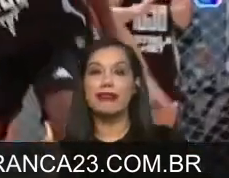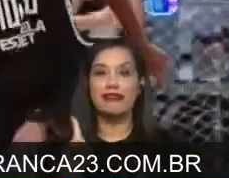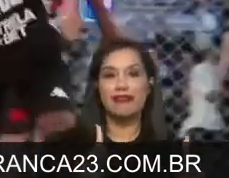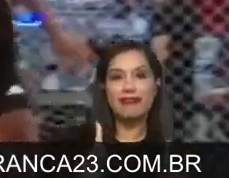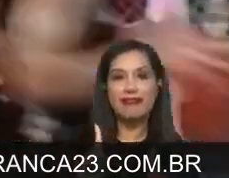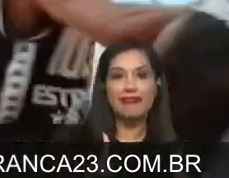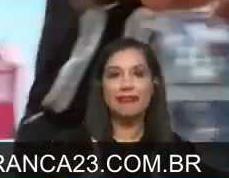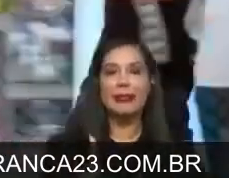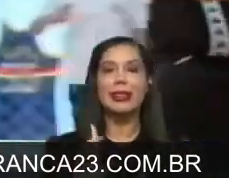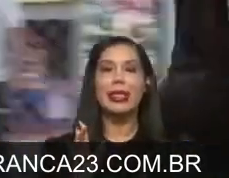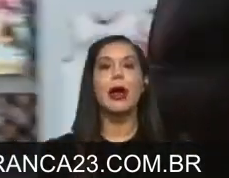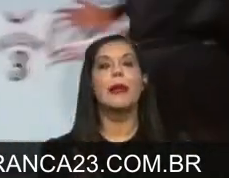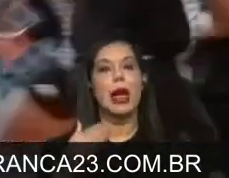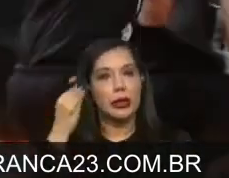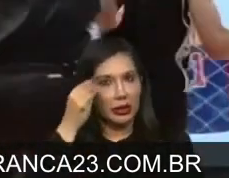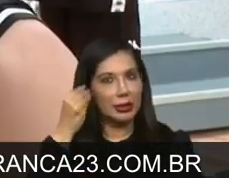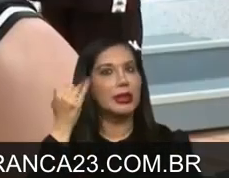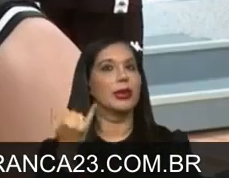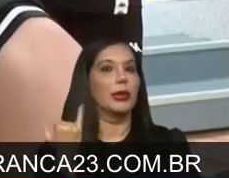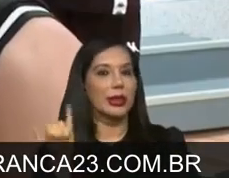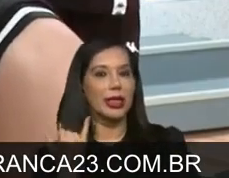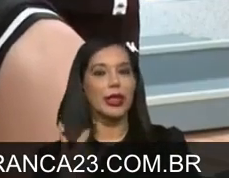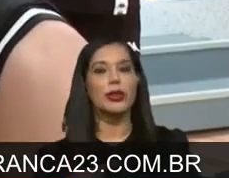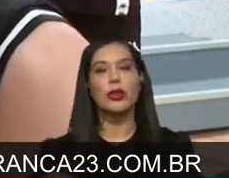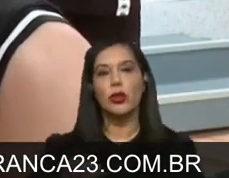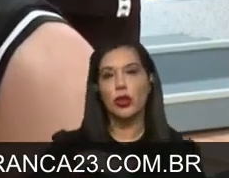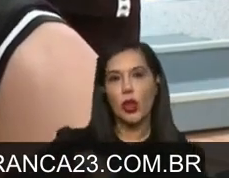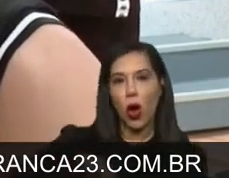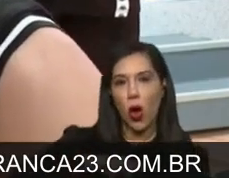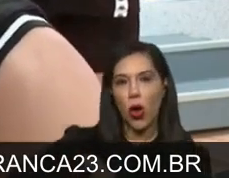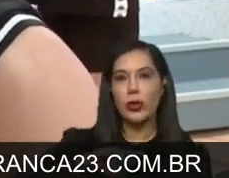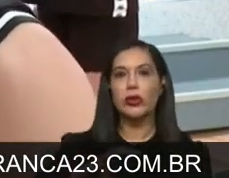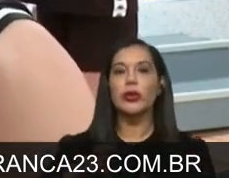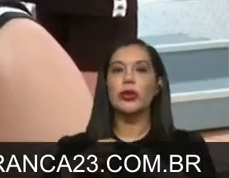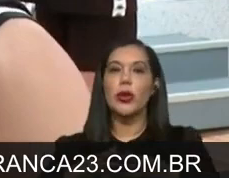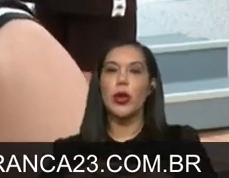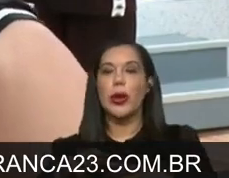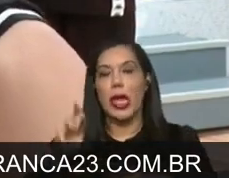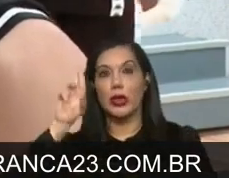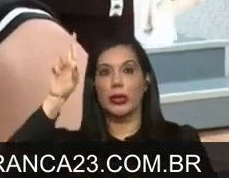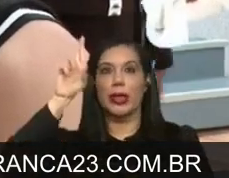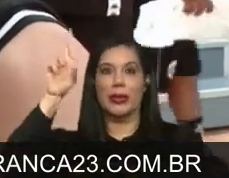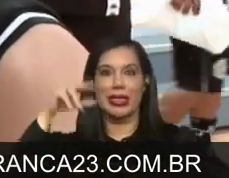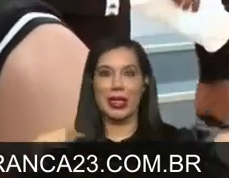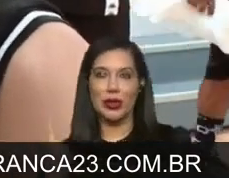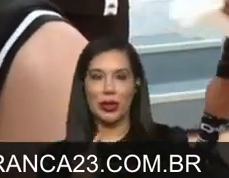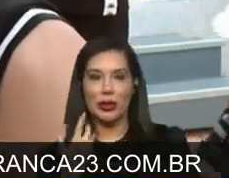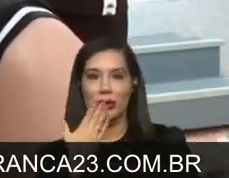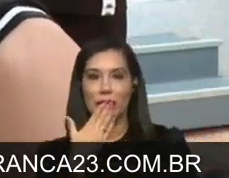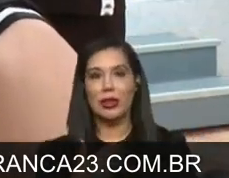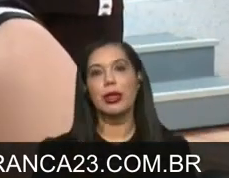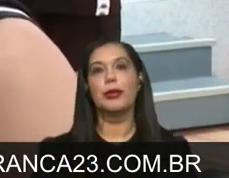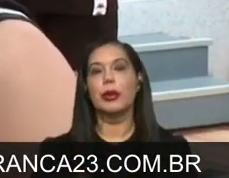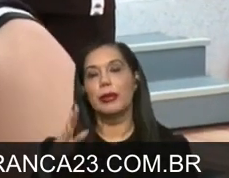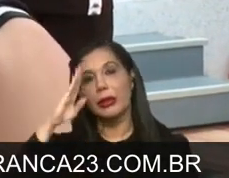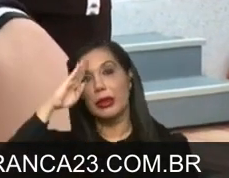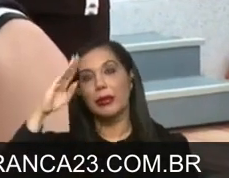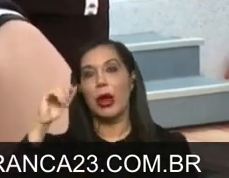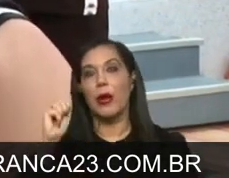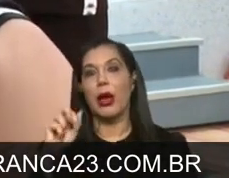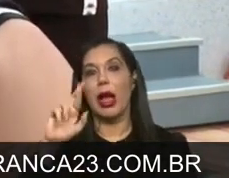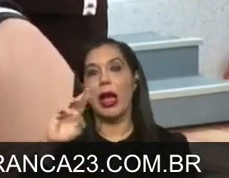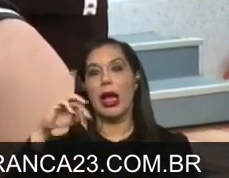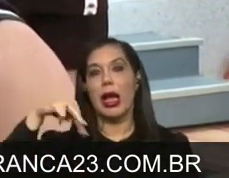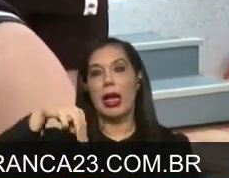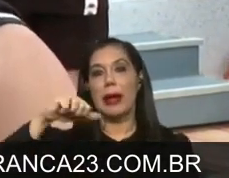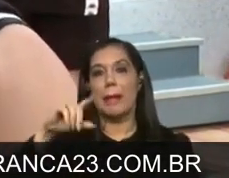jogo, experiência conta muito. A gente vem muito pelo lado da responsabilidade. É mais o armador que ele carrega a bola,